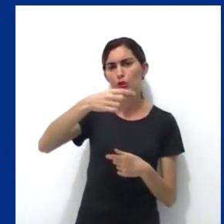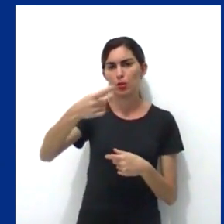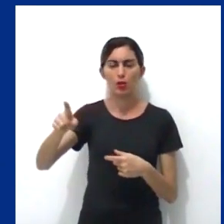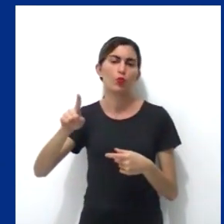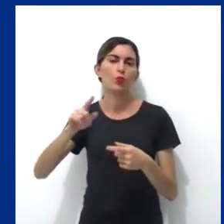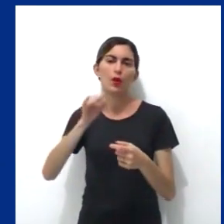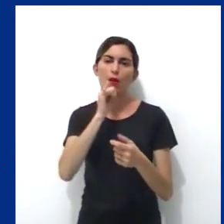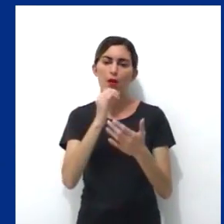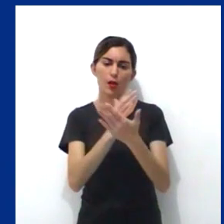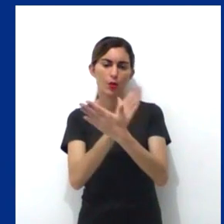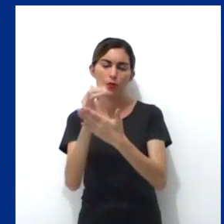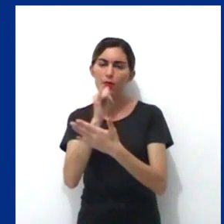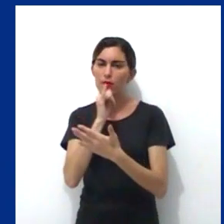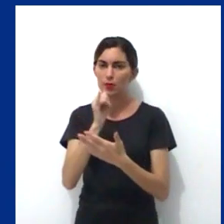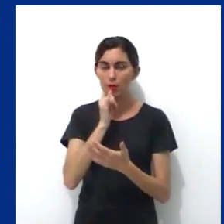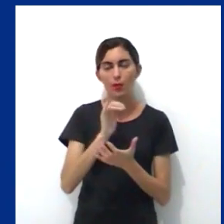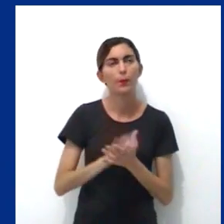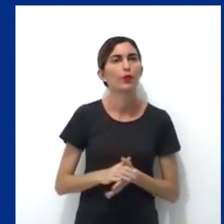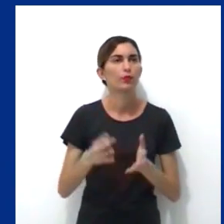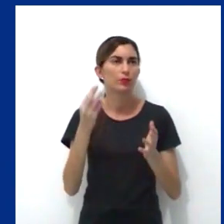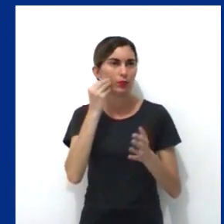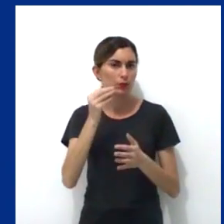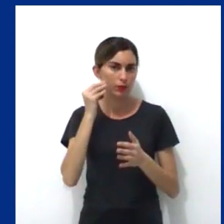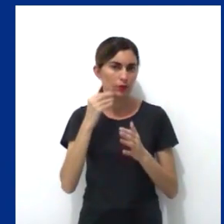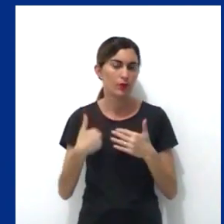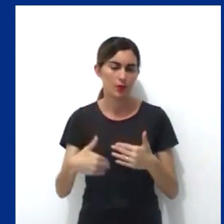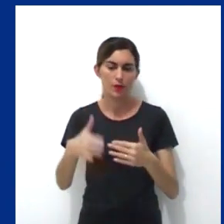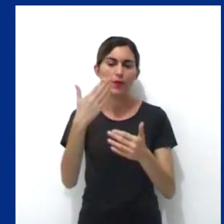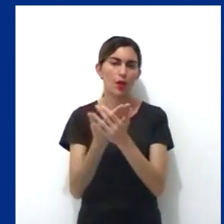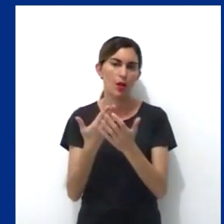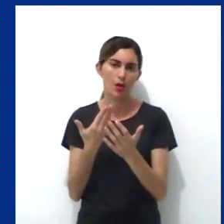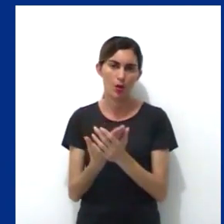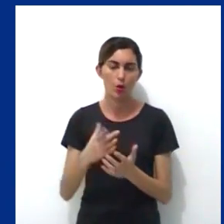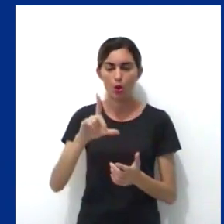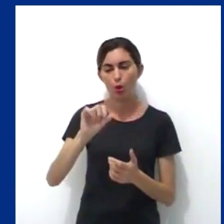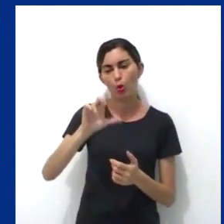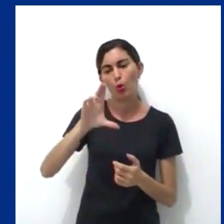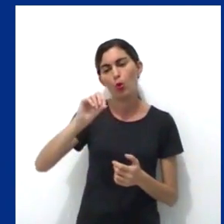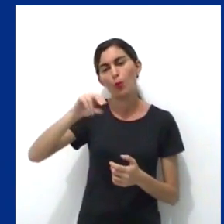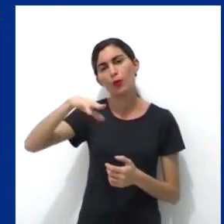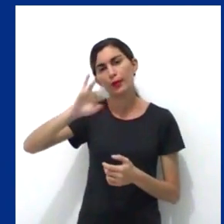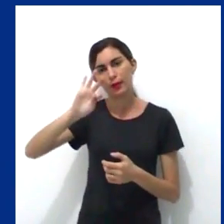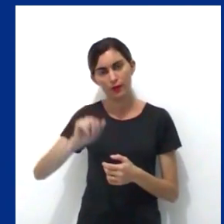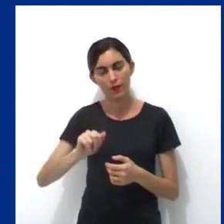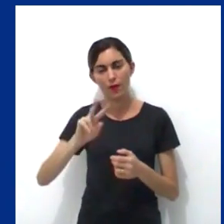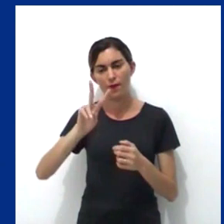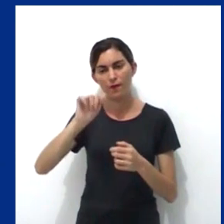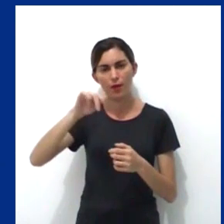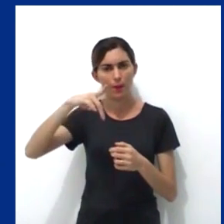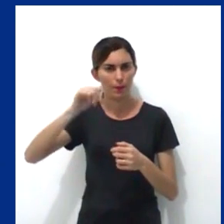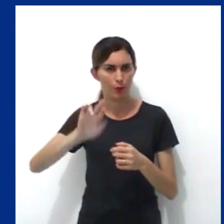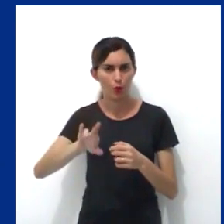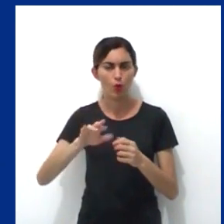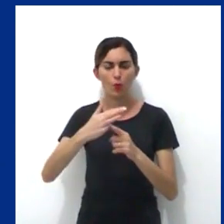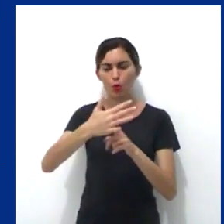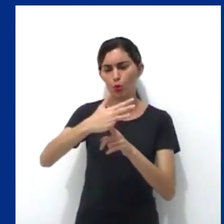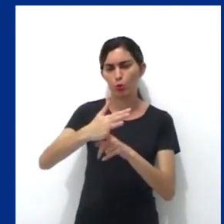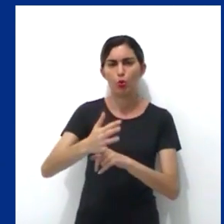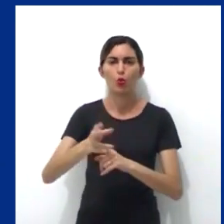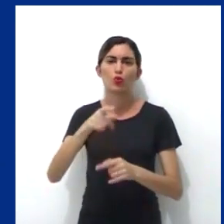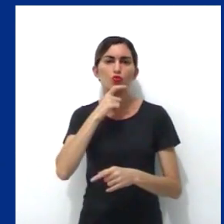de trabalho capaz de ter o seu volume modificado e, consequentemente, movimentar algum mecanismo,